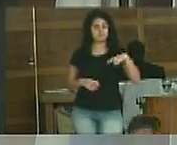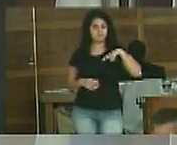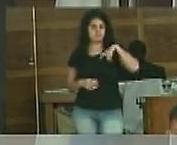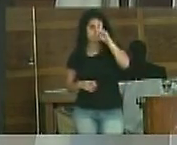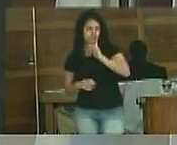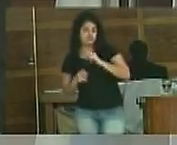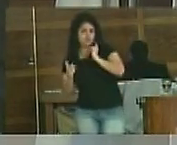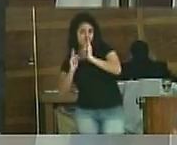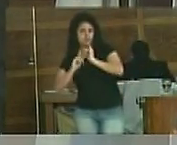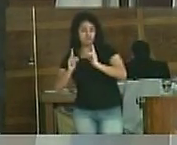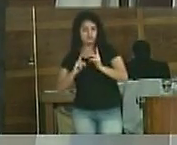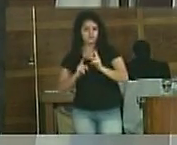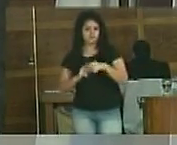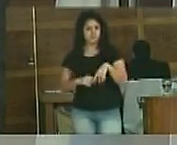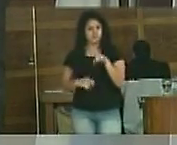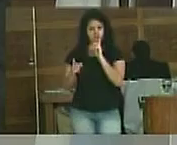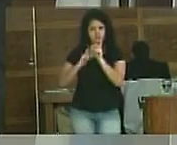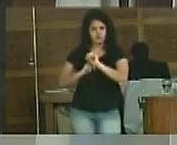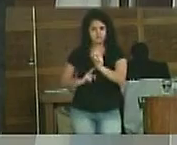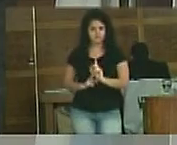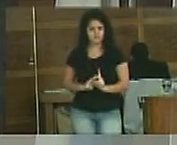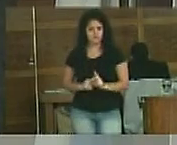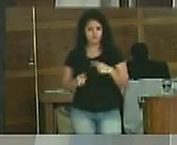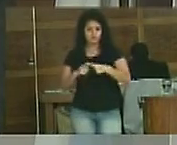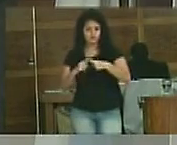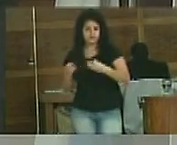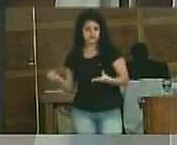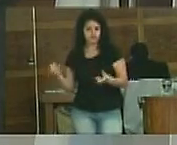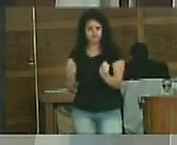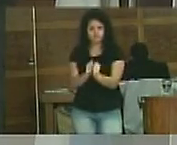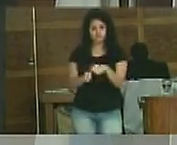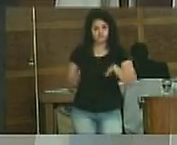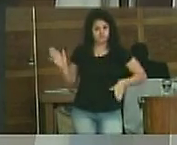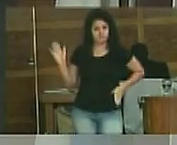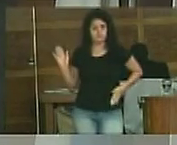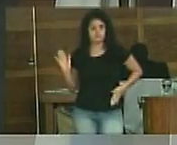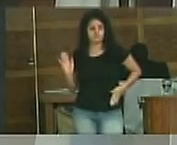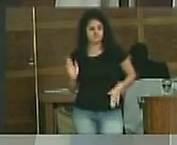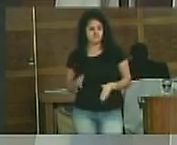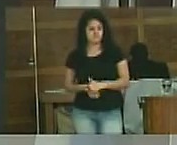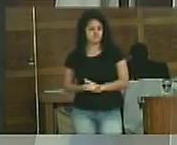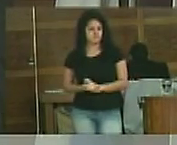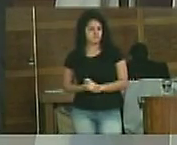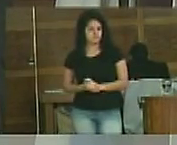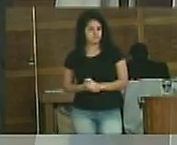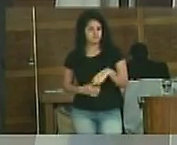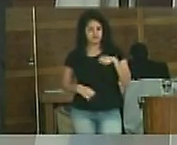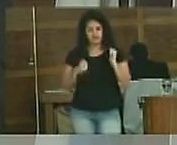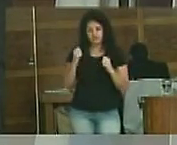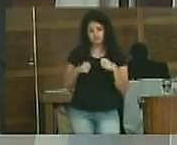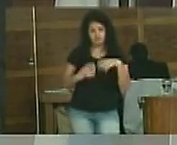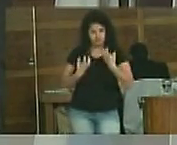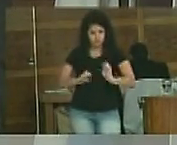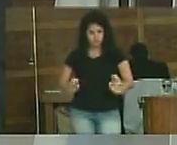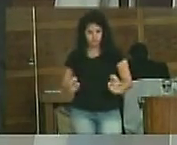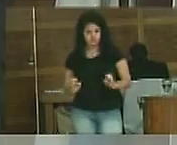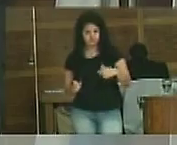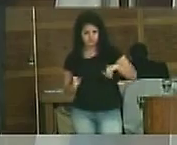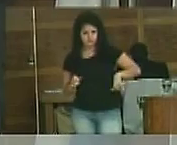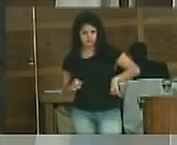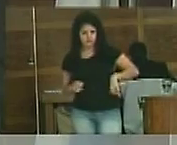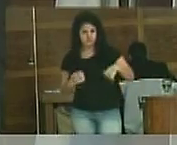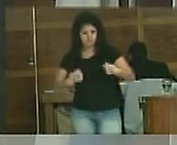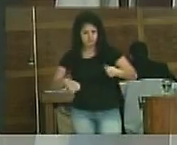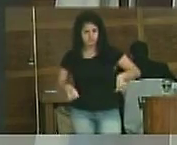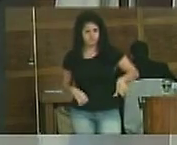de reclamar. Não tem que reclamar, não. Está no meio da sacanagem, está lá no meio do vagabundo, rebolando bundinha. Aí não quer tomar as taubadas? Tem que